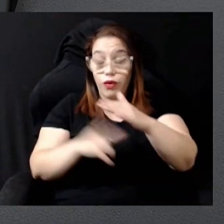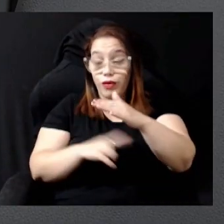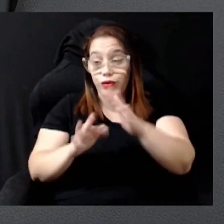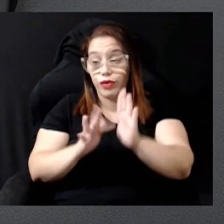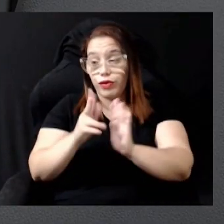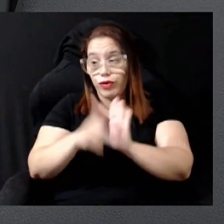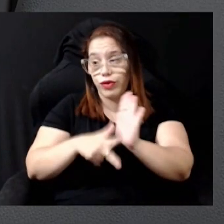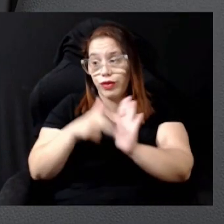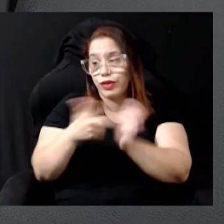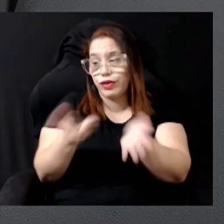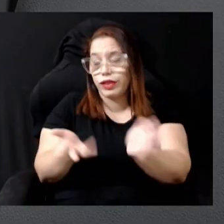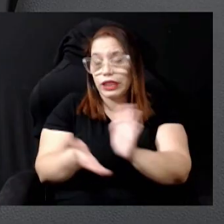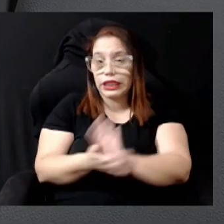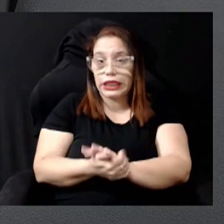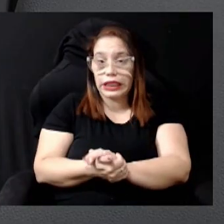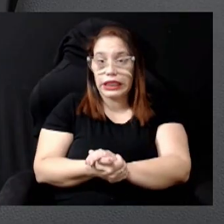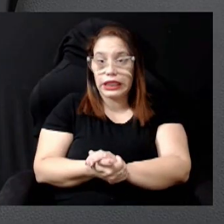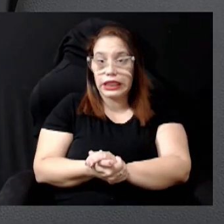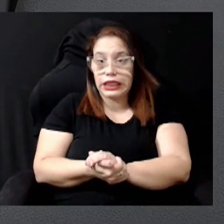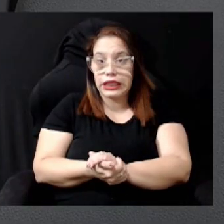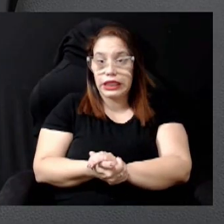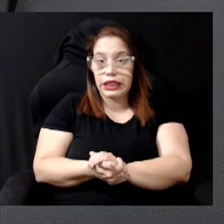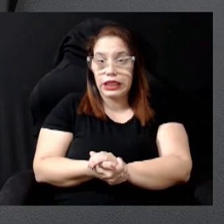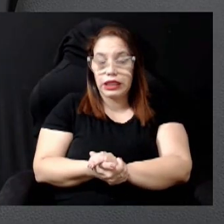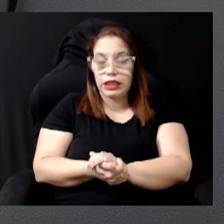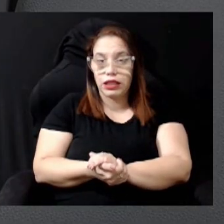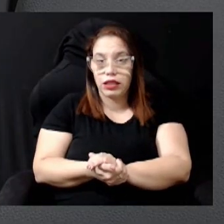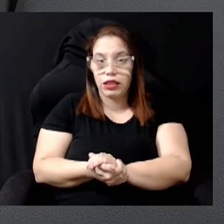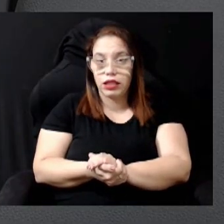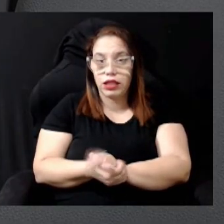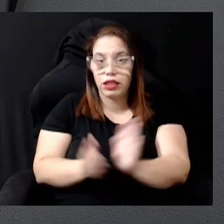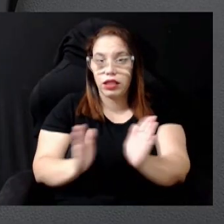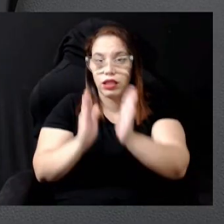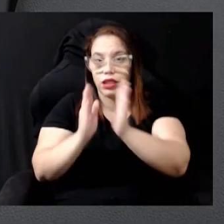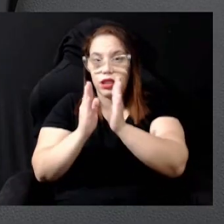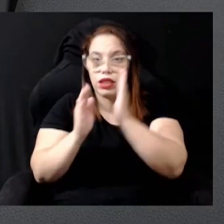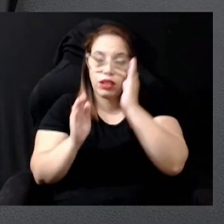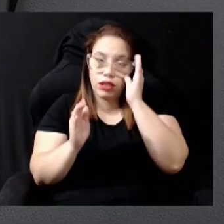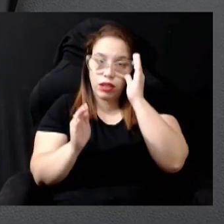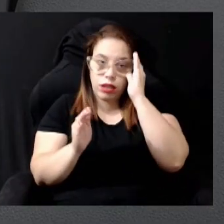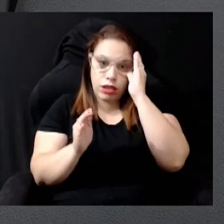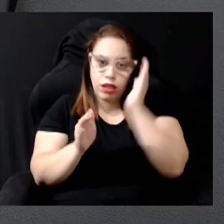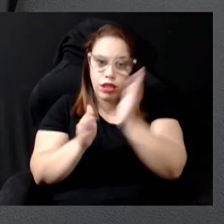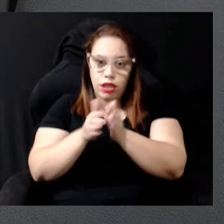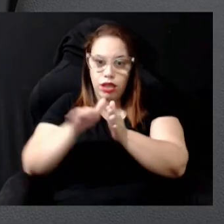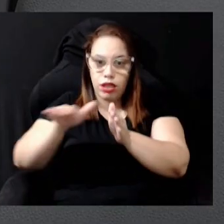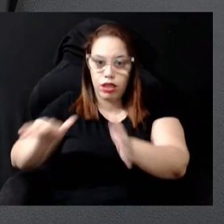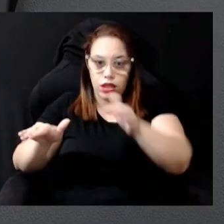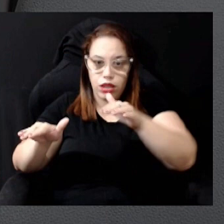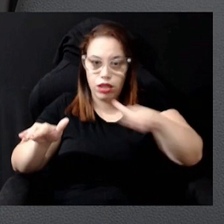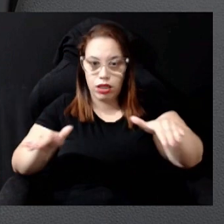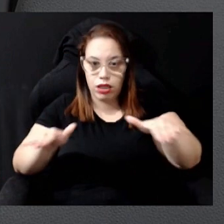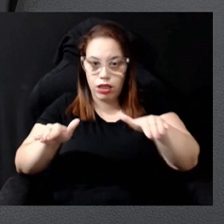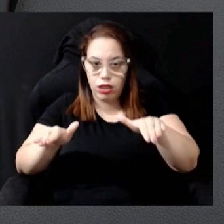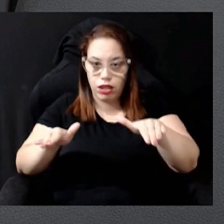população agora não precisa mais se deslocar, passando por essas barreiras físicas